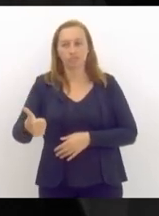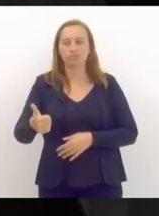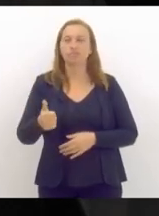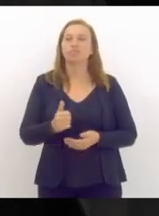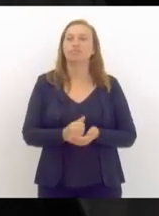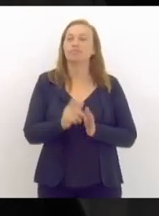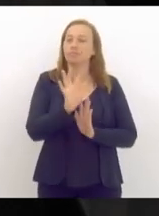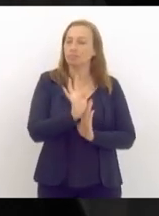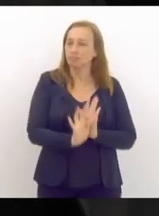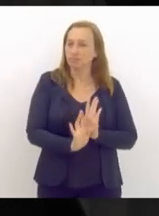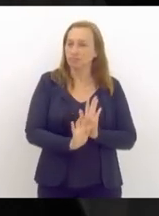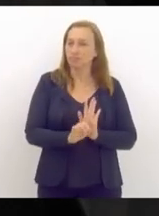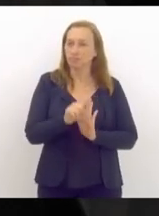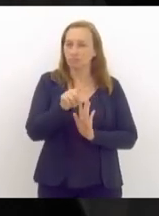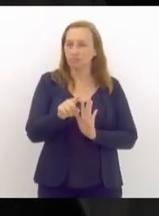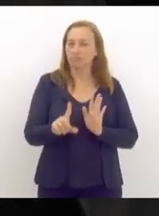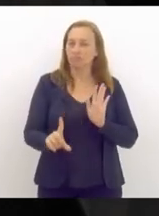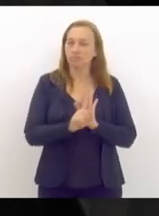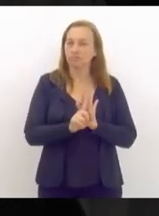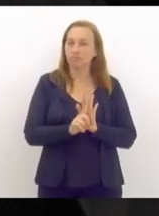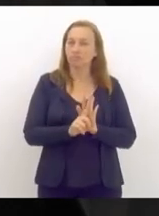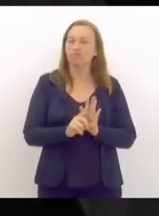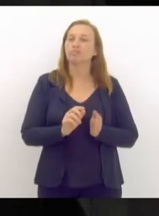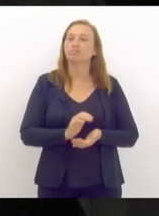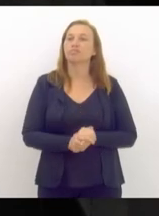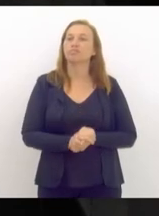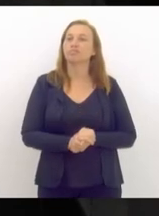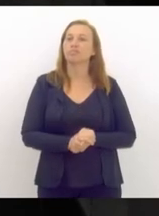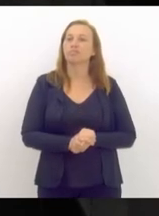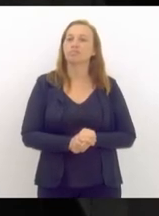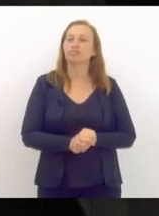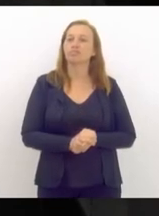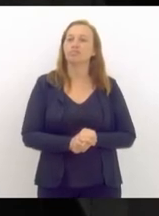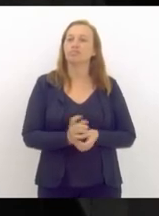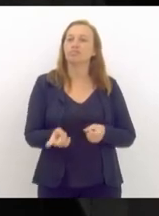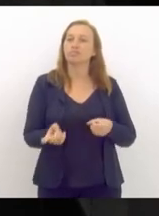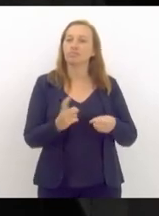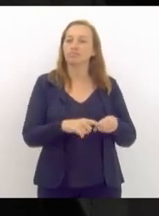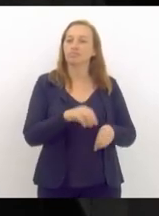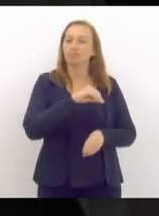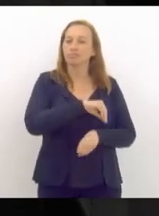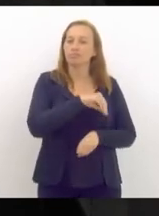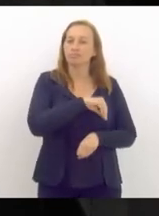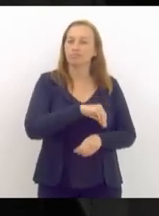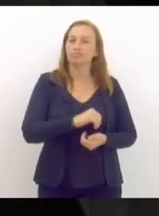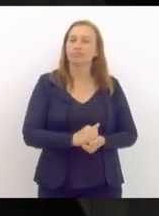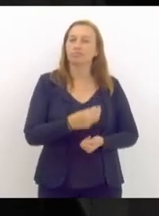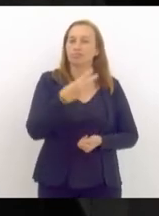assentado que a ordem de grandeza dessa reposição era